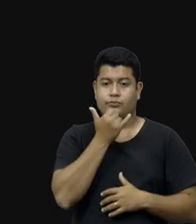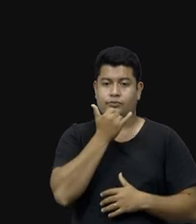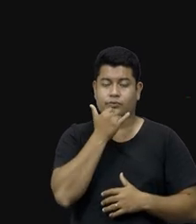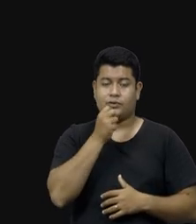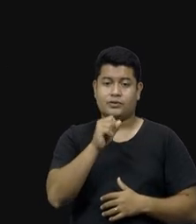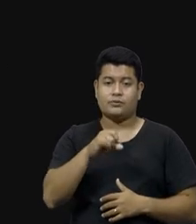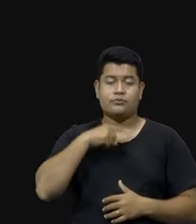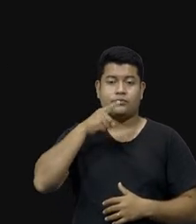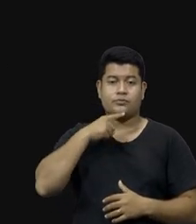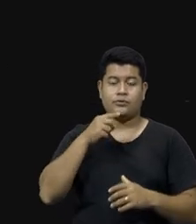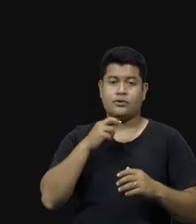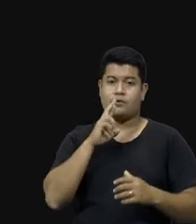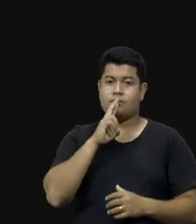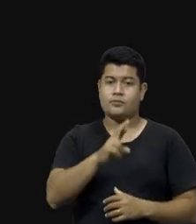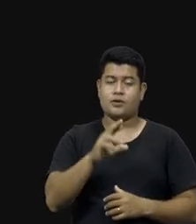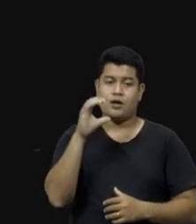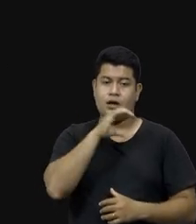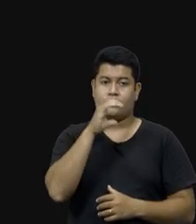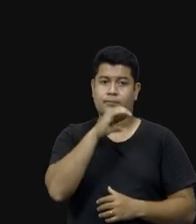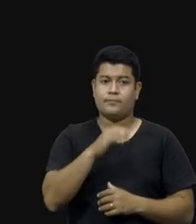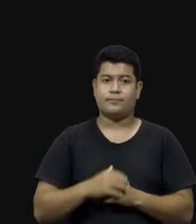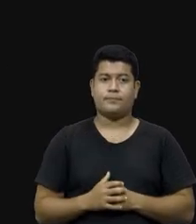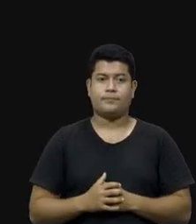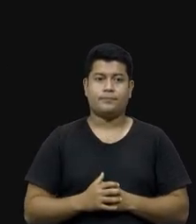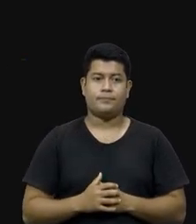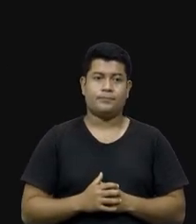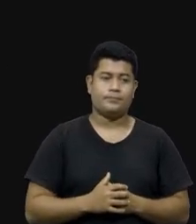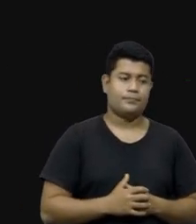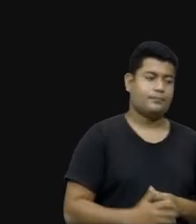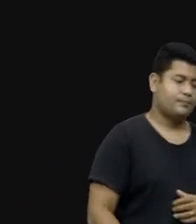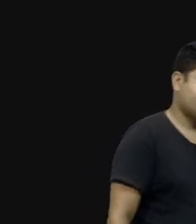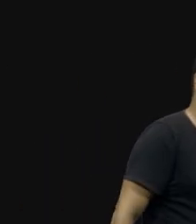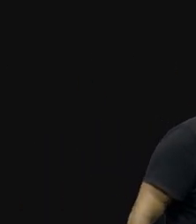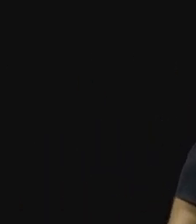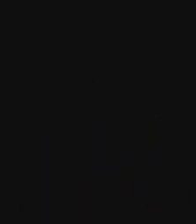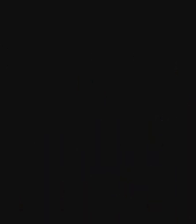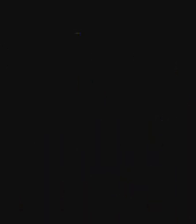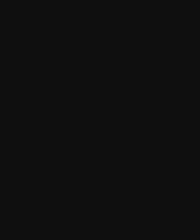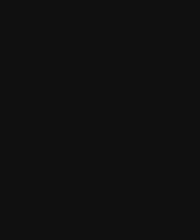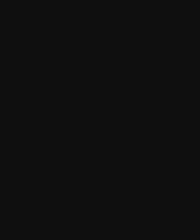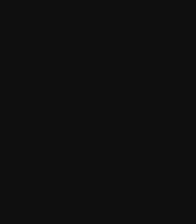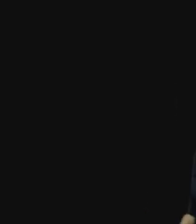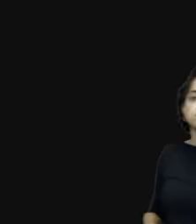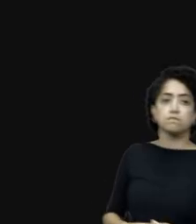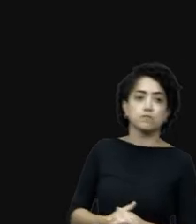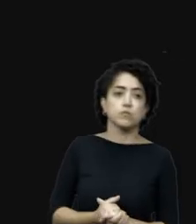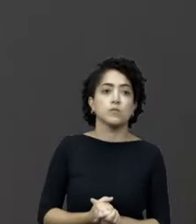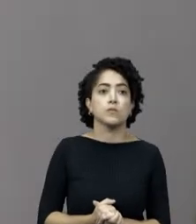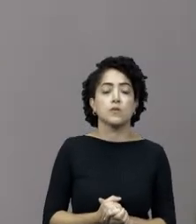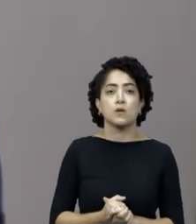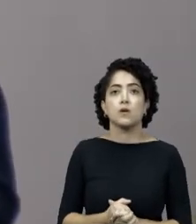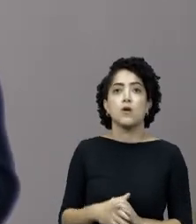mensagem a essa situação. Essa criança aí, é o filho da Larissa Paz.